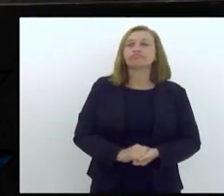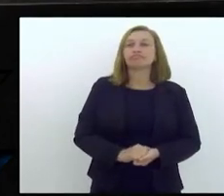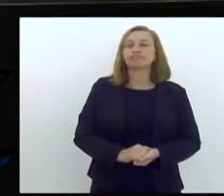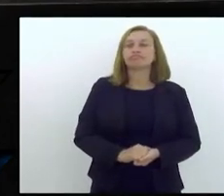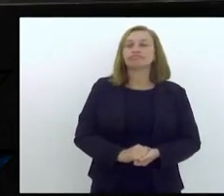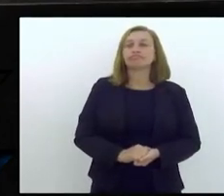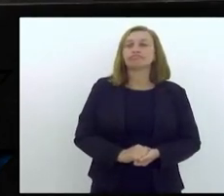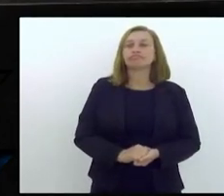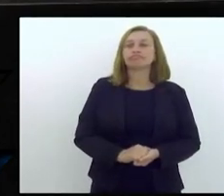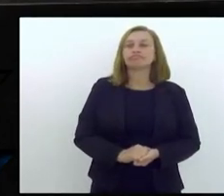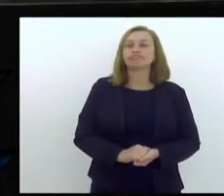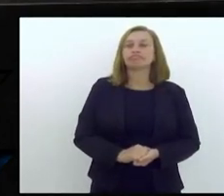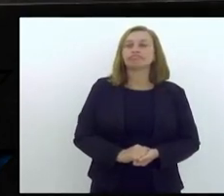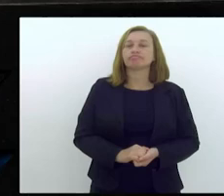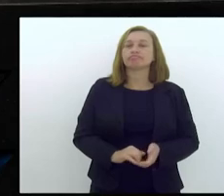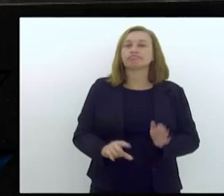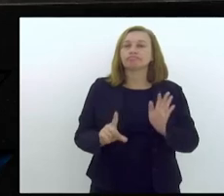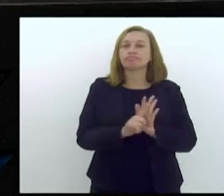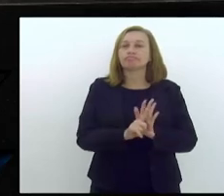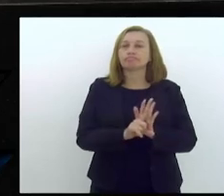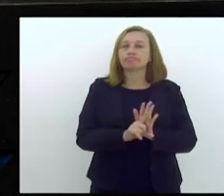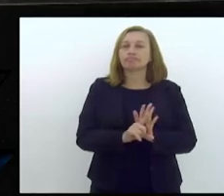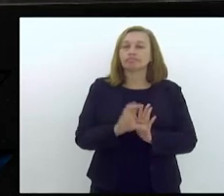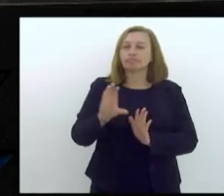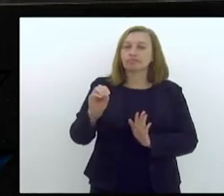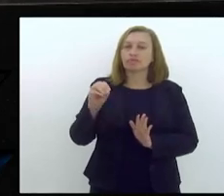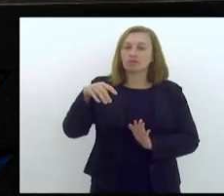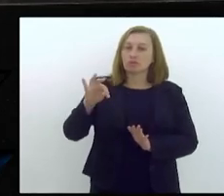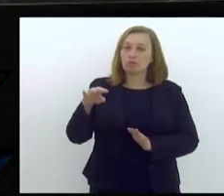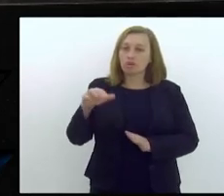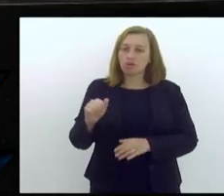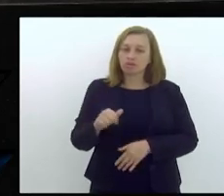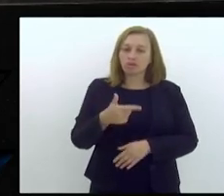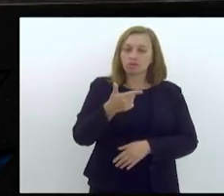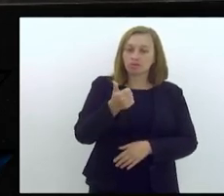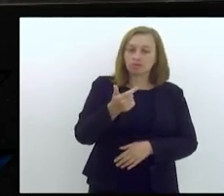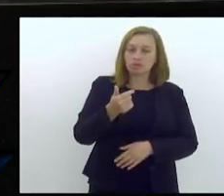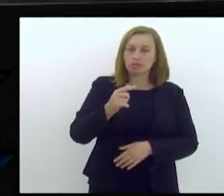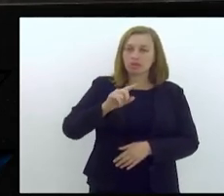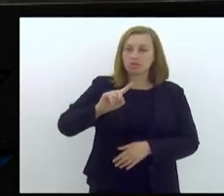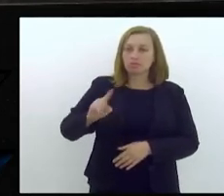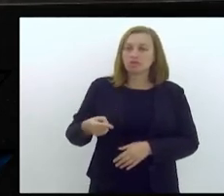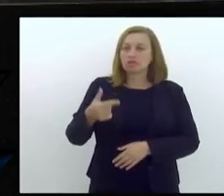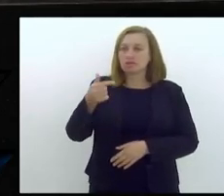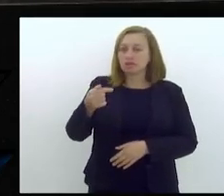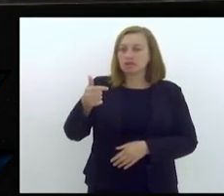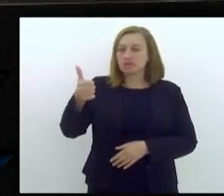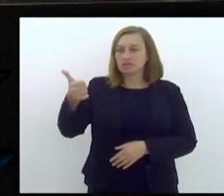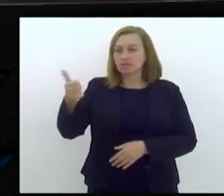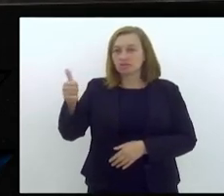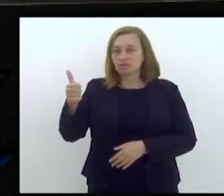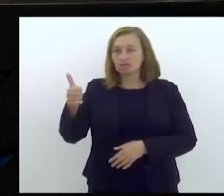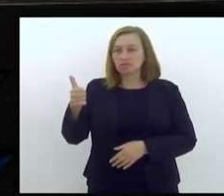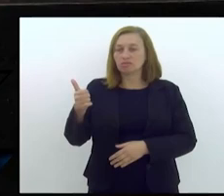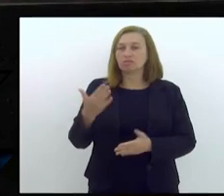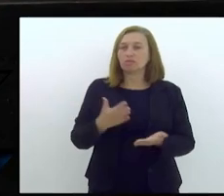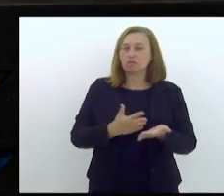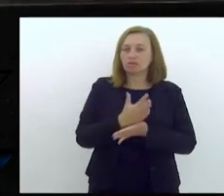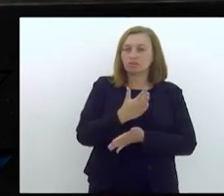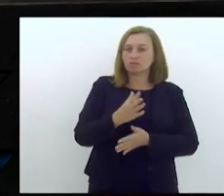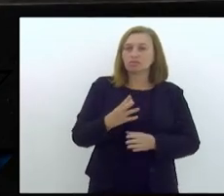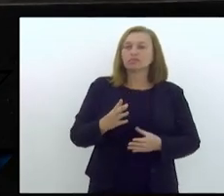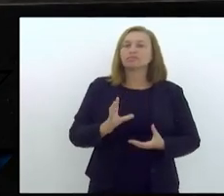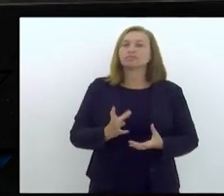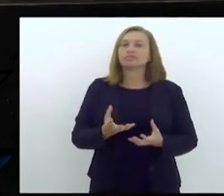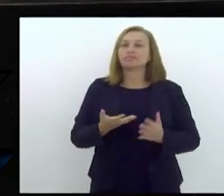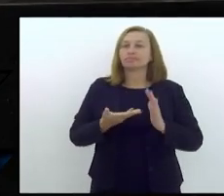é que a lei de cotas a 12.711 foi confirmada a Câmara de